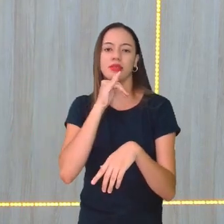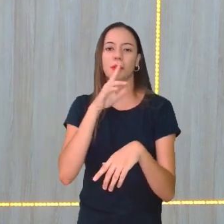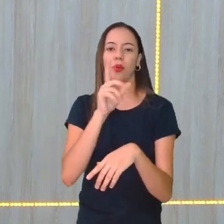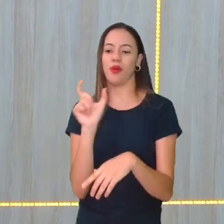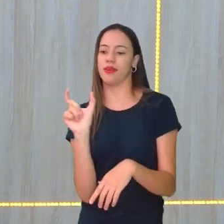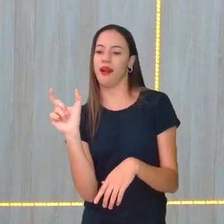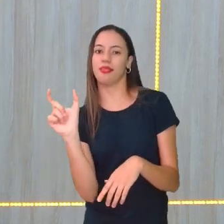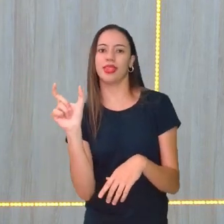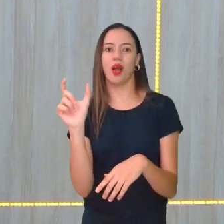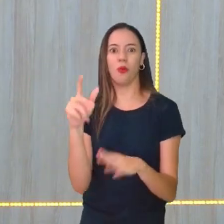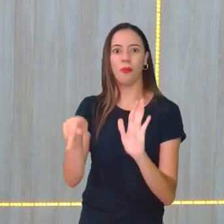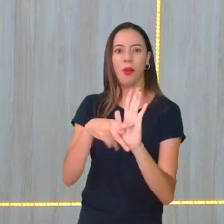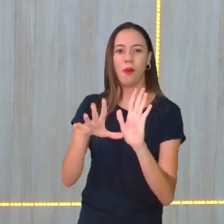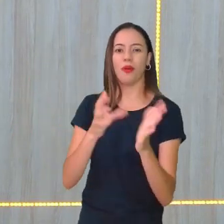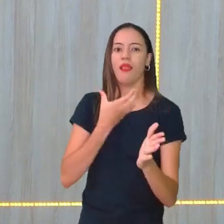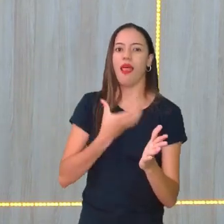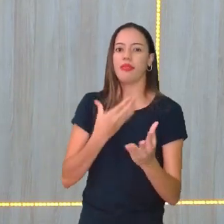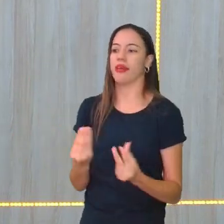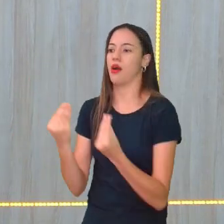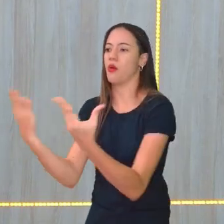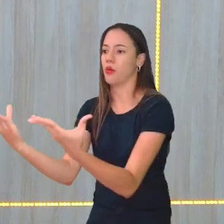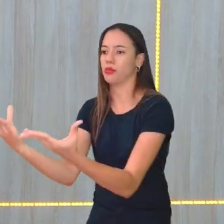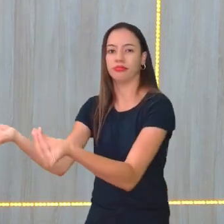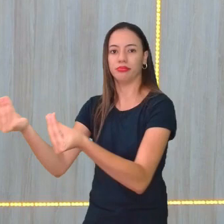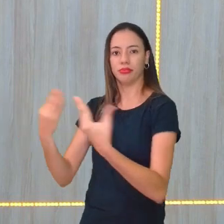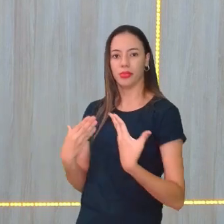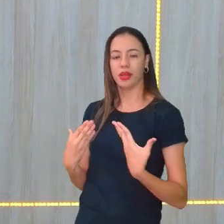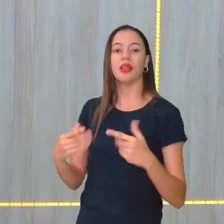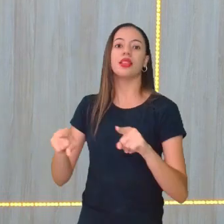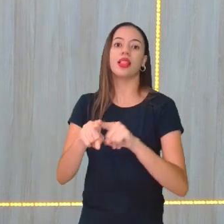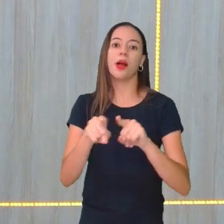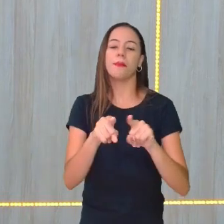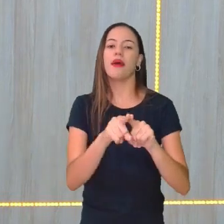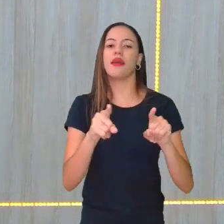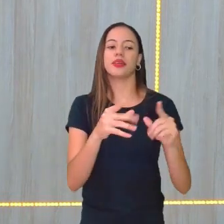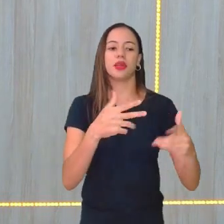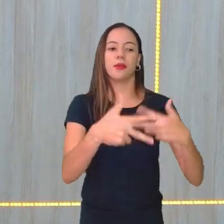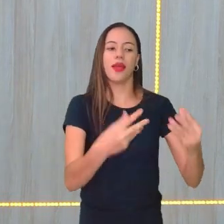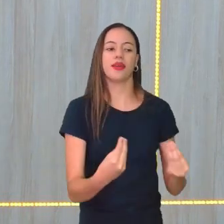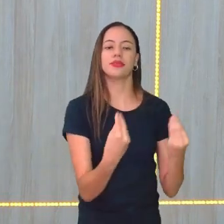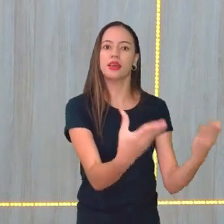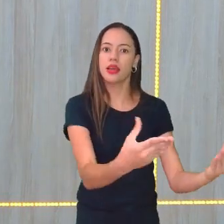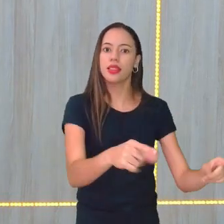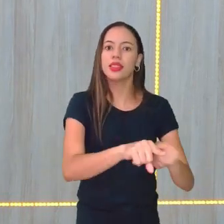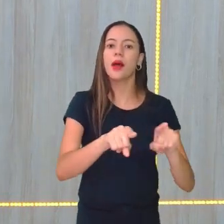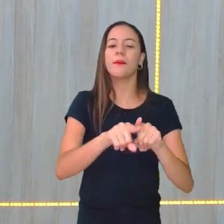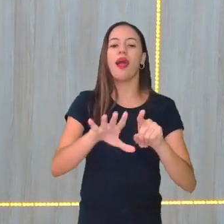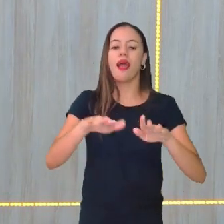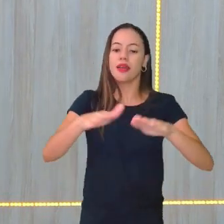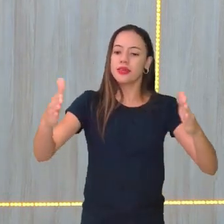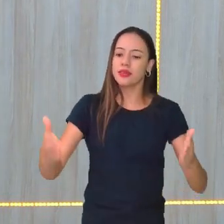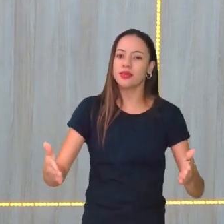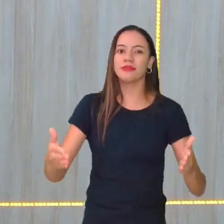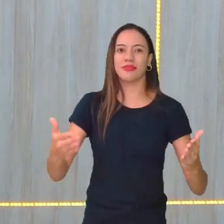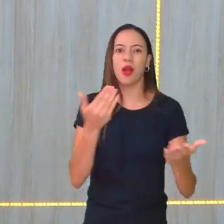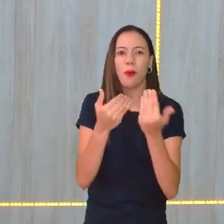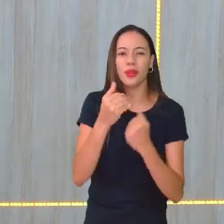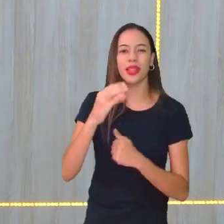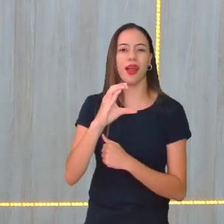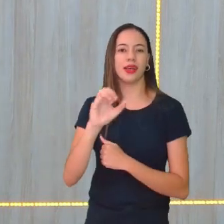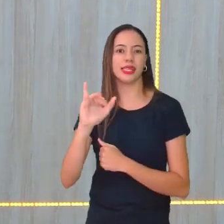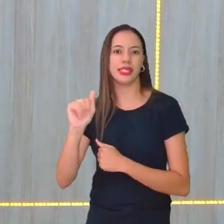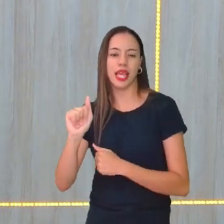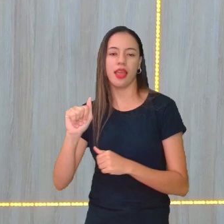cartões de Natal, a troca de presentes, né? A ceia, as músicas, as festas nas igrejas, né?